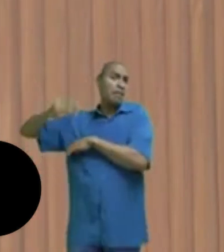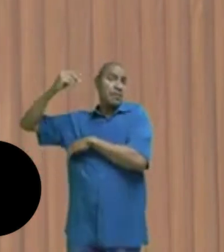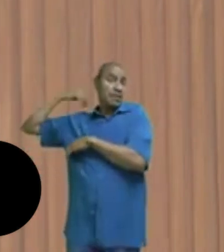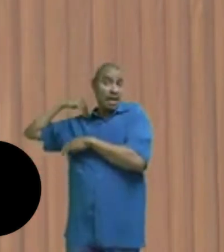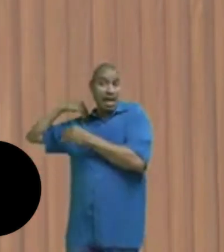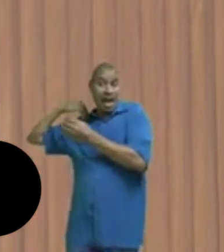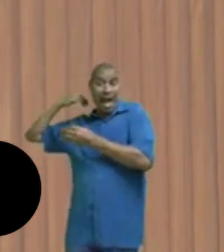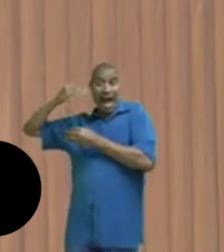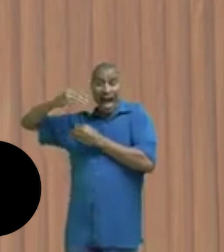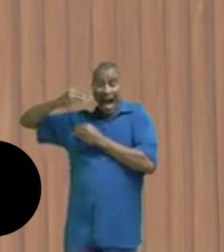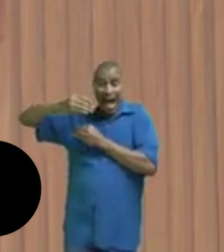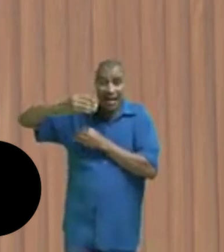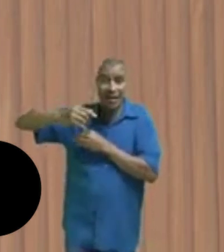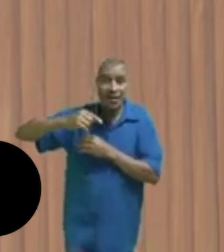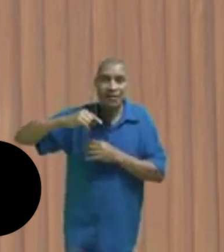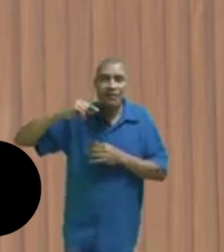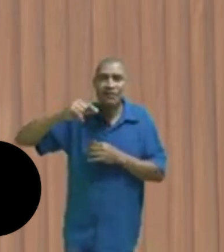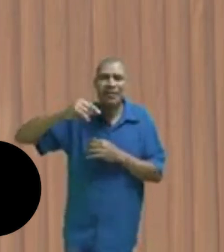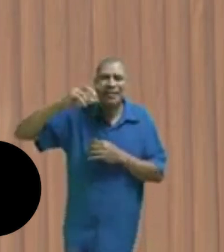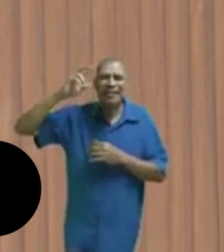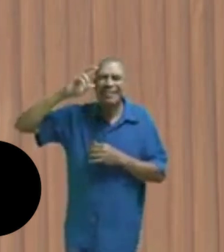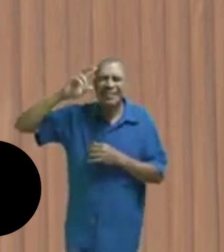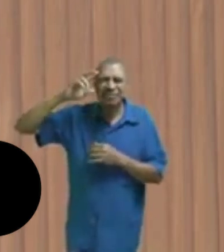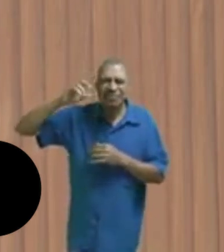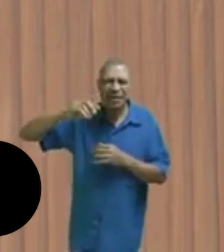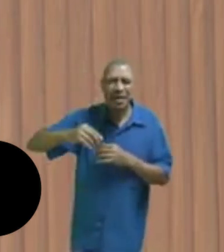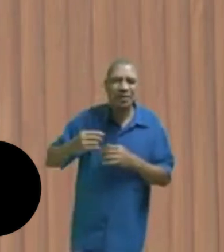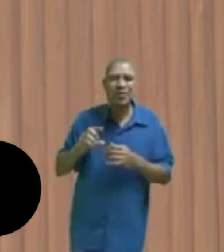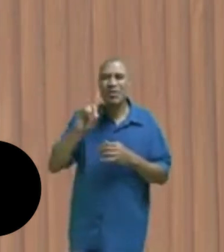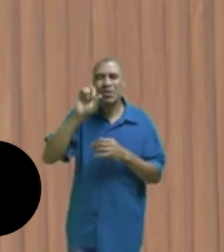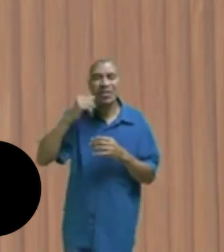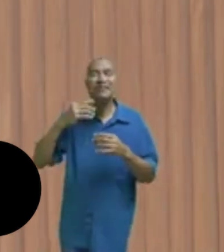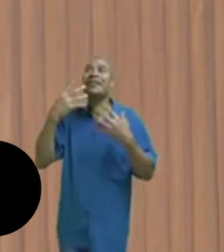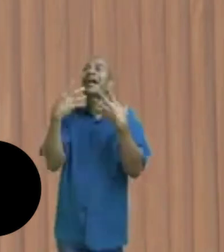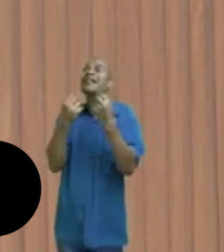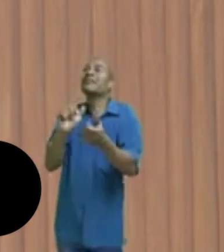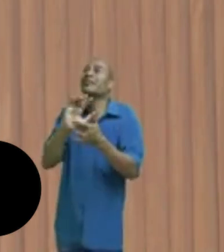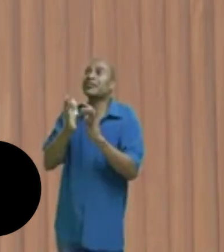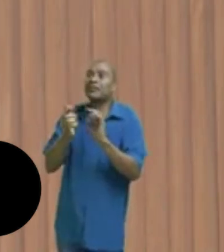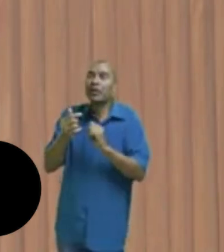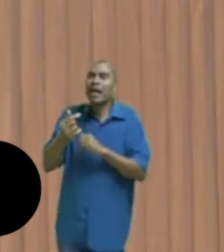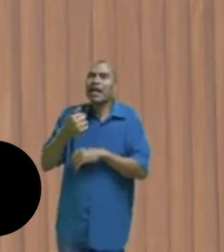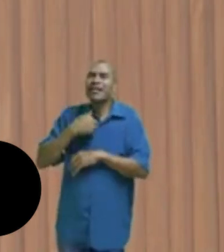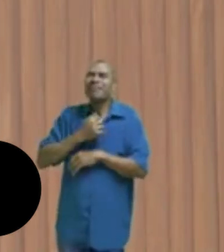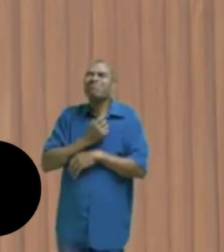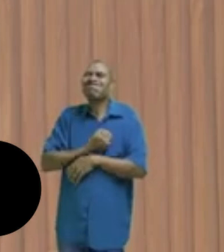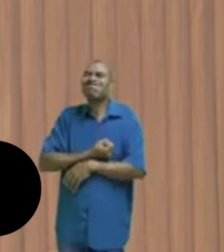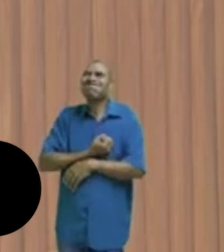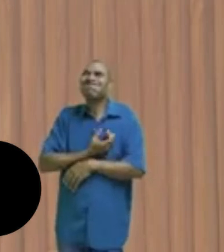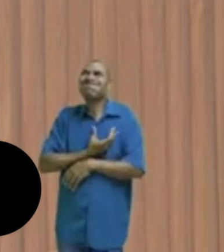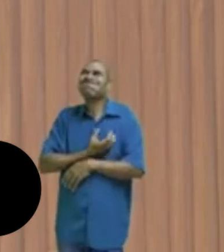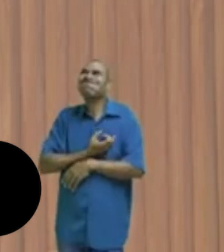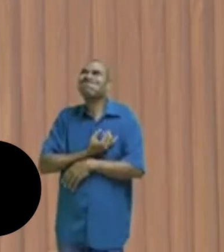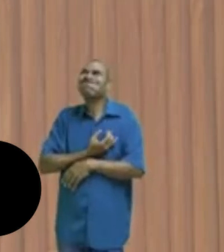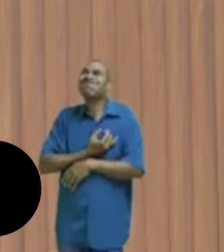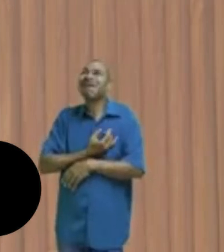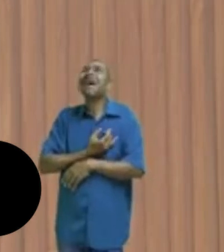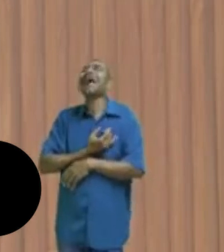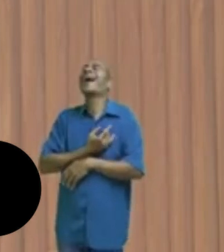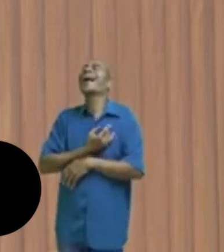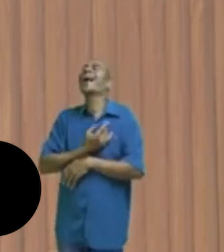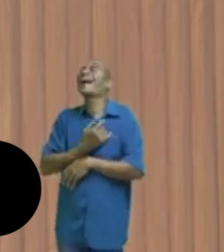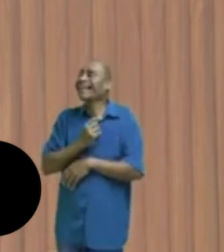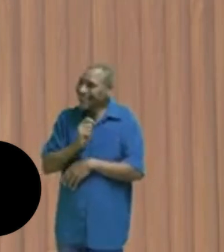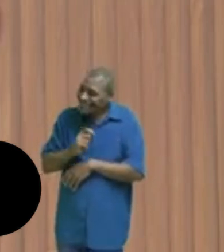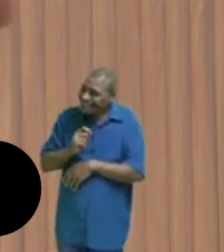enquanto eu estou falando aqui, você está se lembrando desse momento, mesmo que a vida esteja muito ruim, mesmo